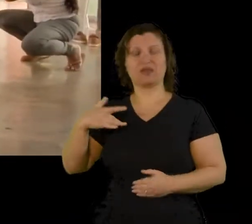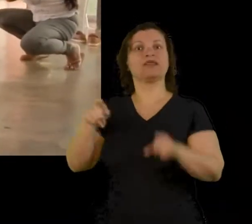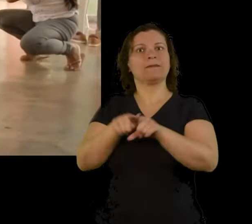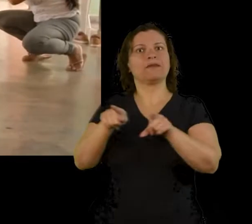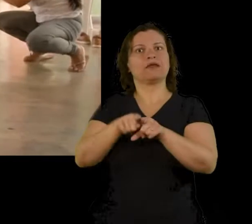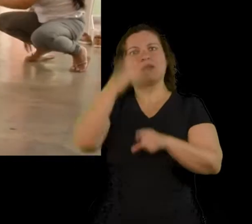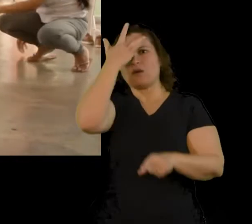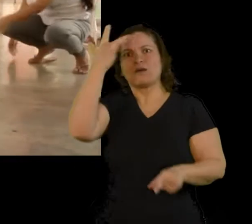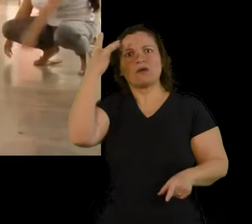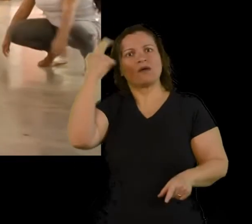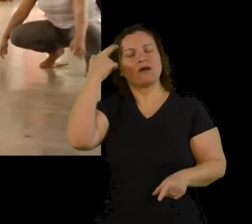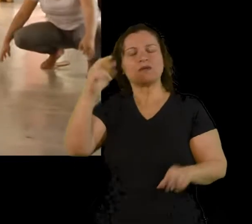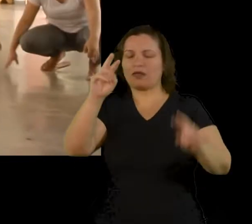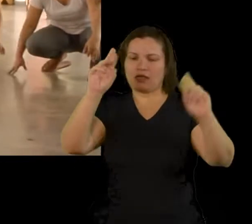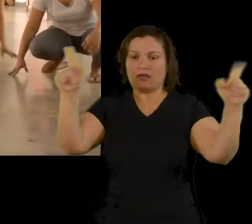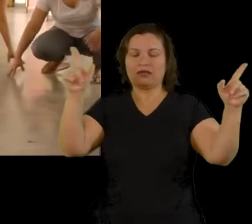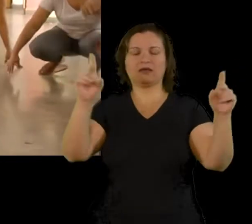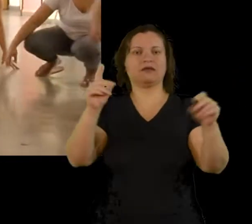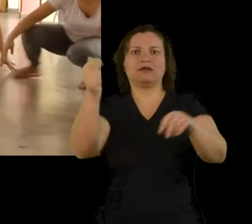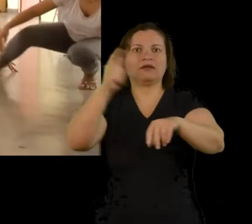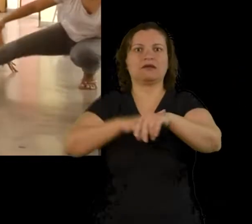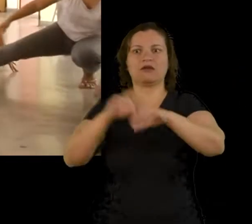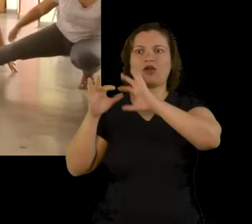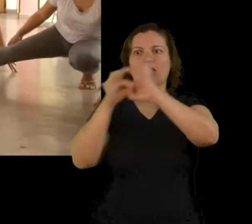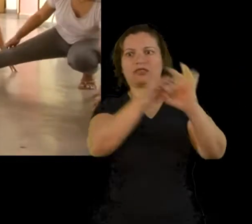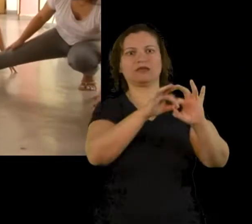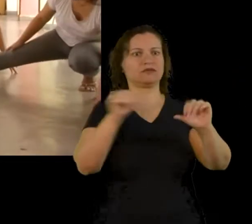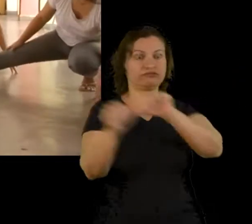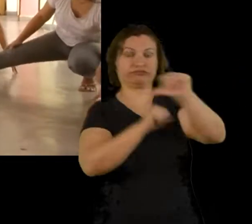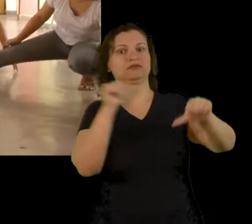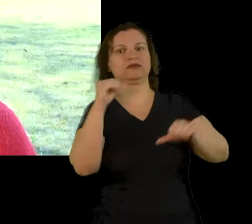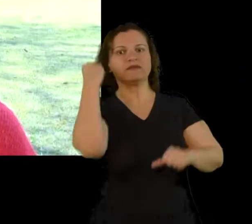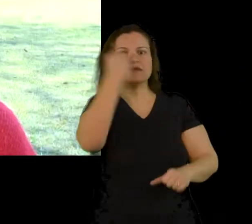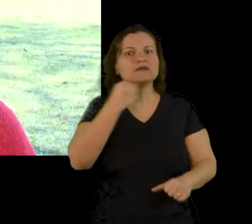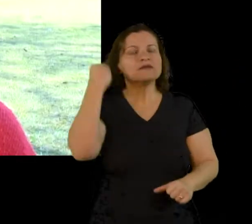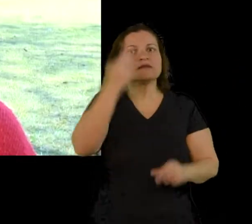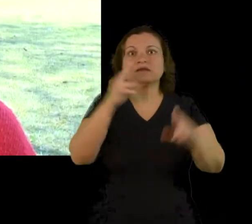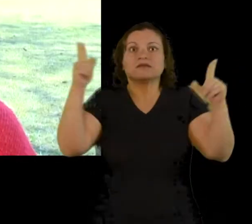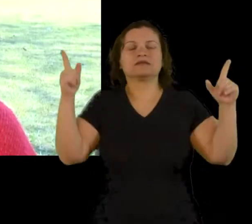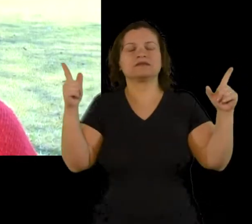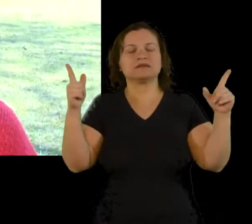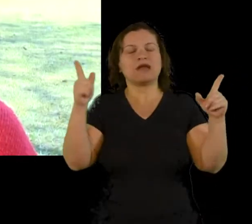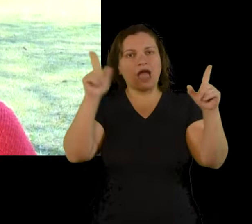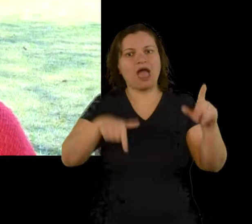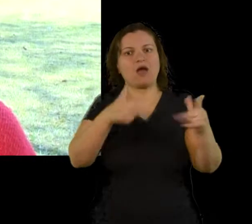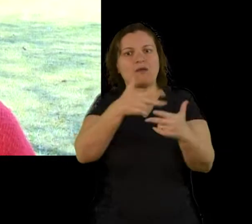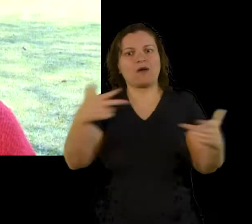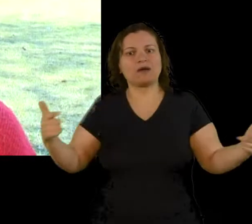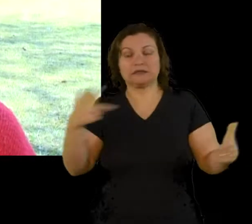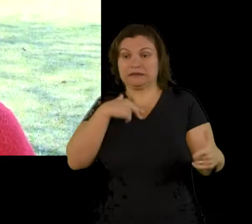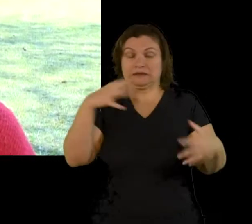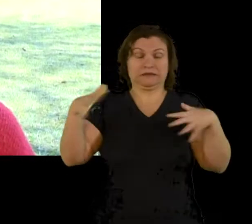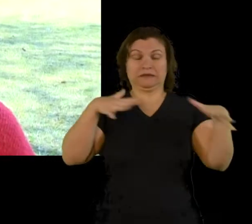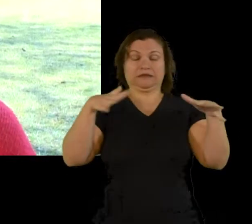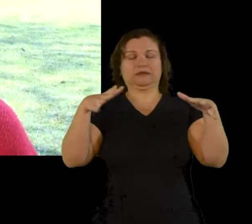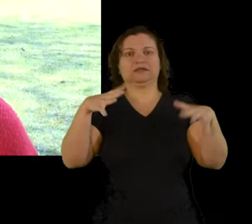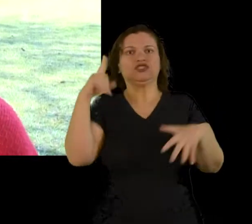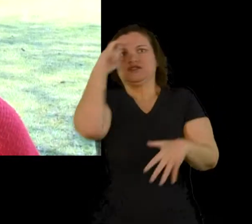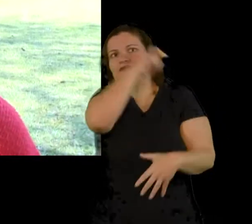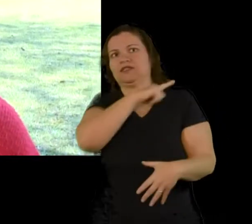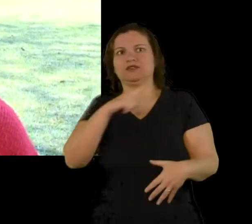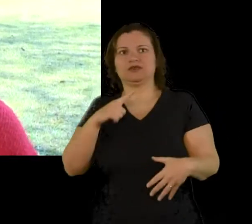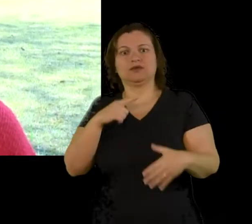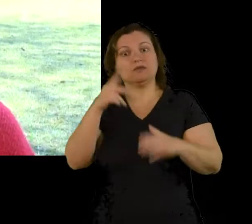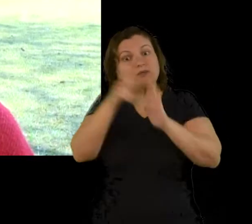que mudar de uma hora para outra, de contexto, né, de vivência, é uma coisa muito turbulenta. Então,